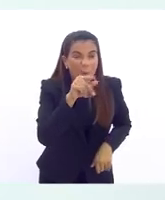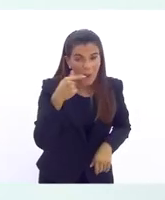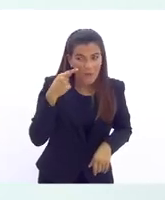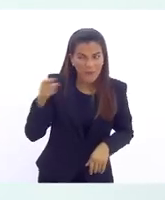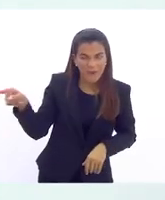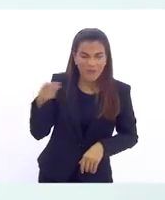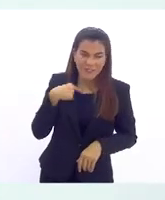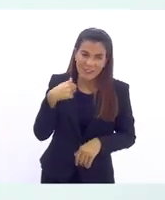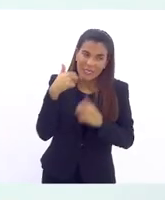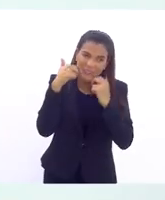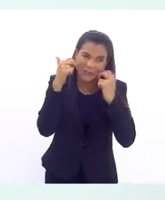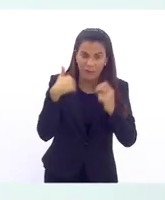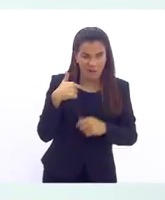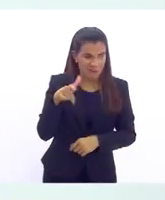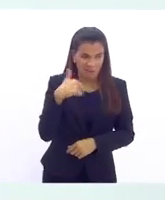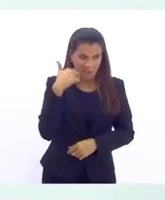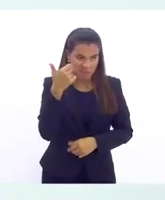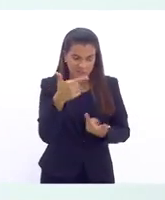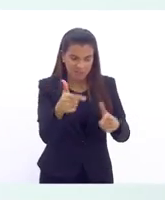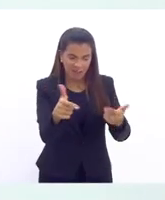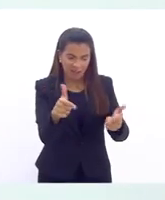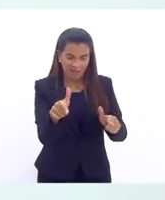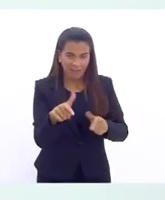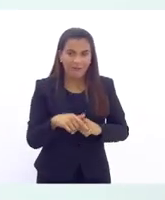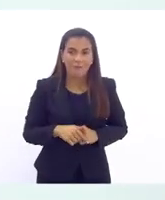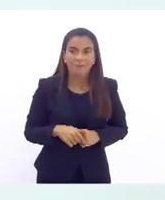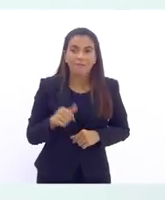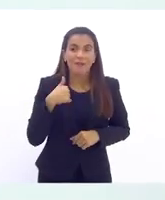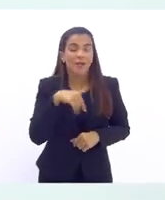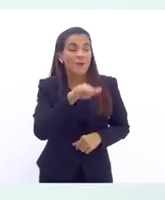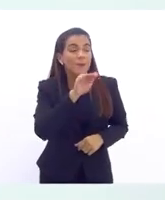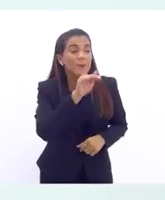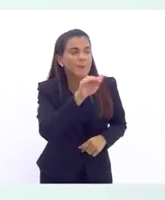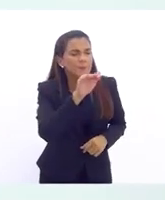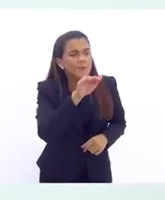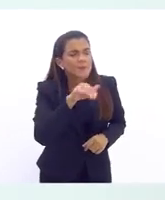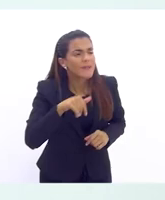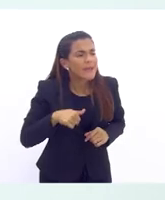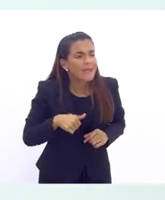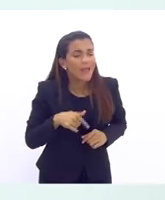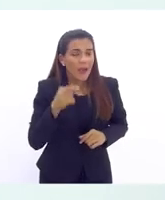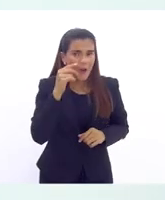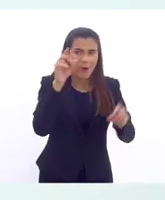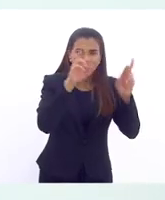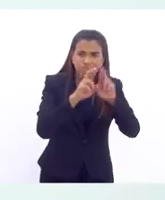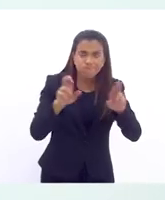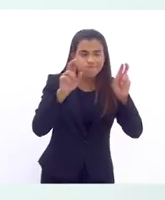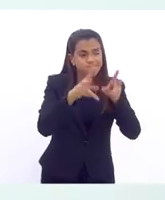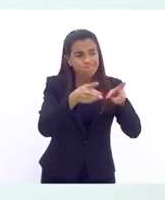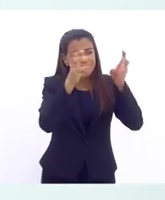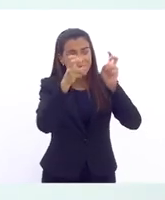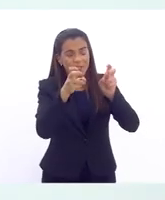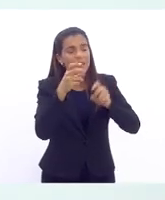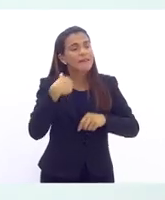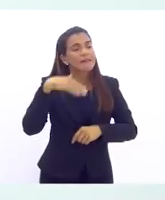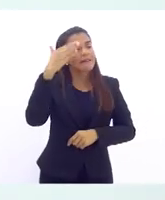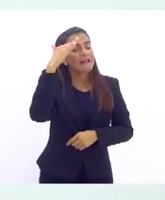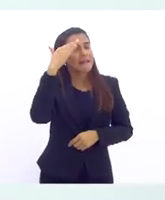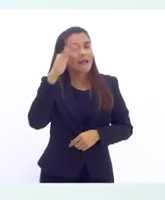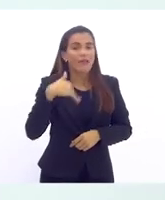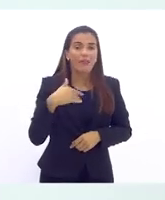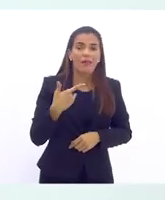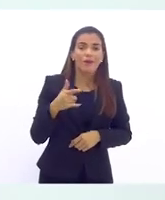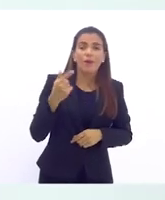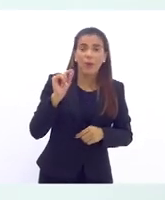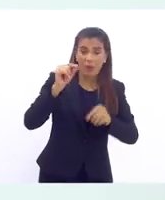que eu vi que você é tímida eu não sou não é E aí a gente observa que é necessário entender que o